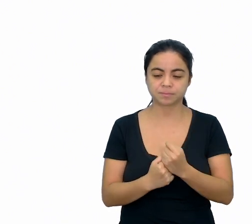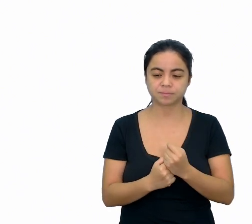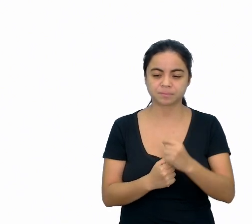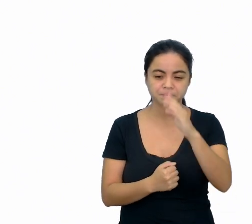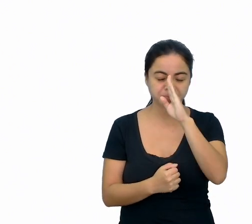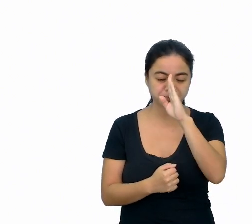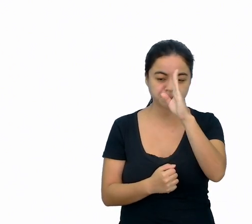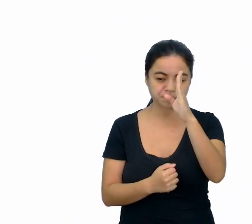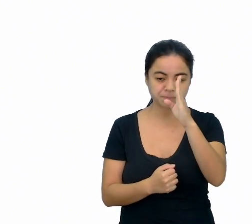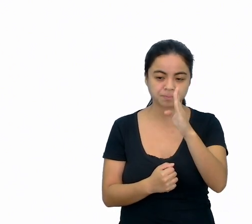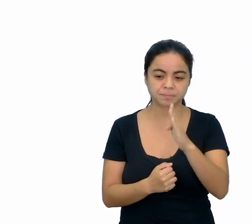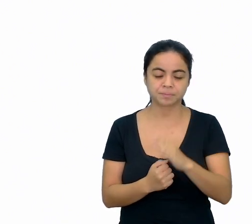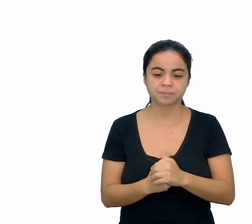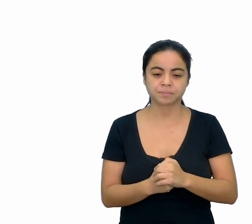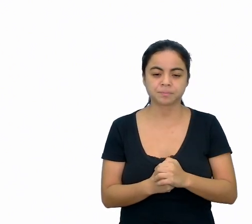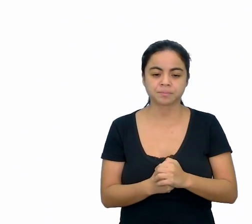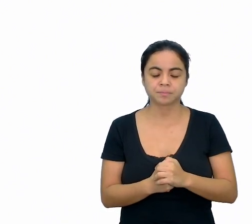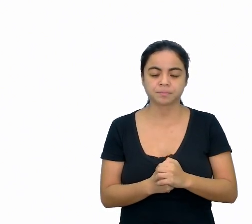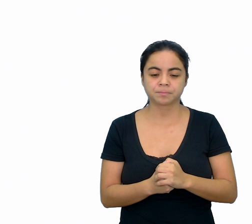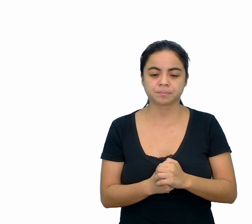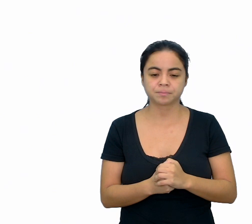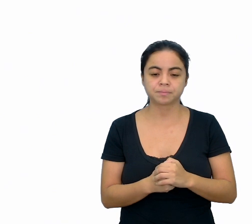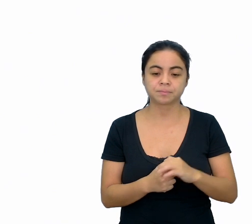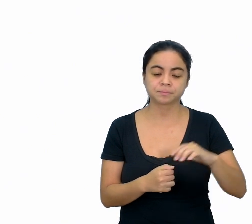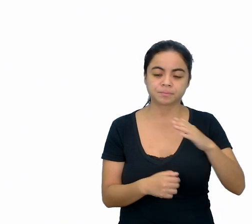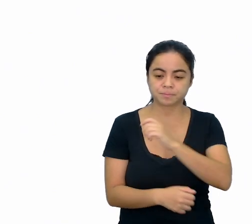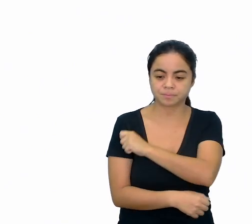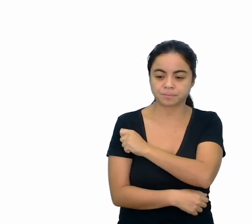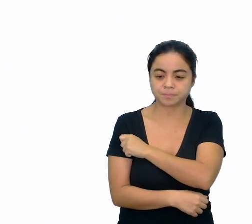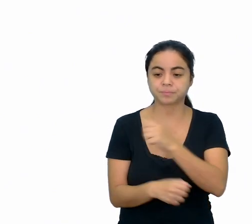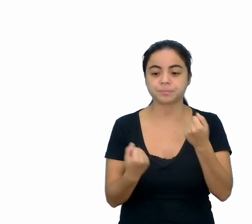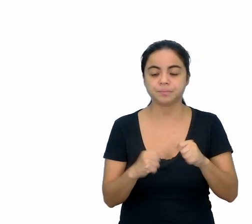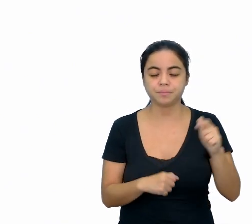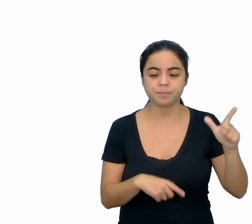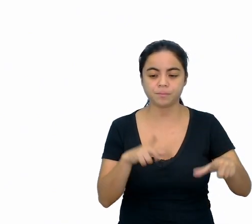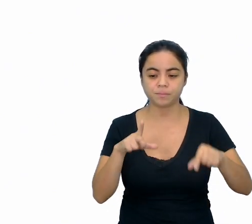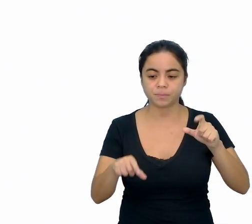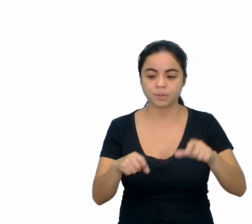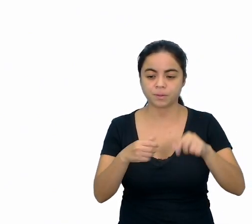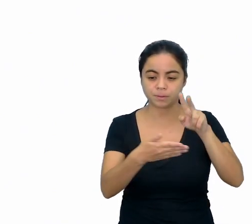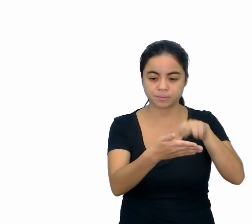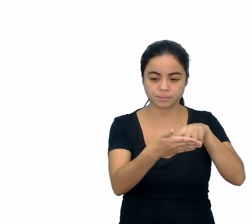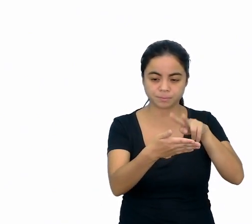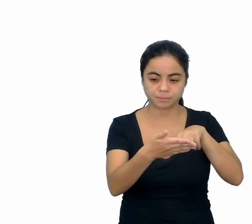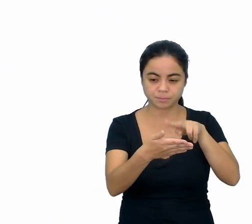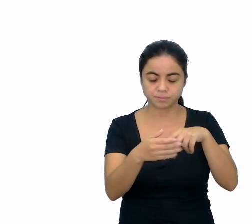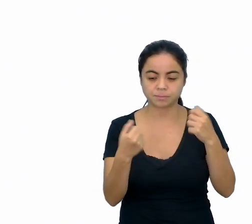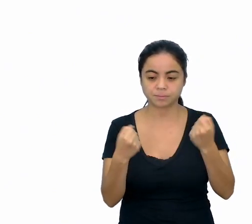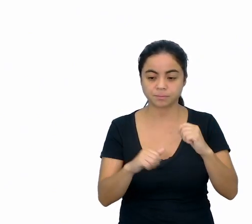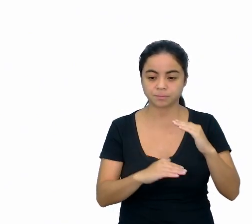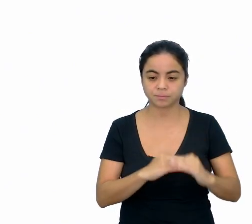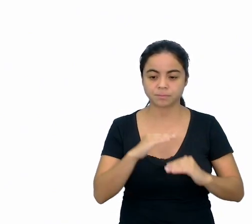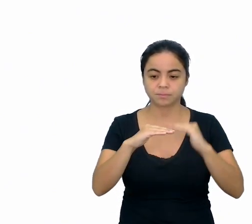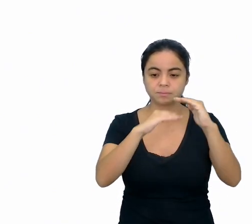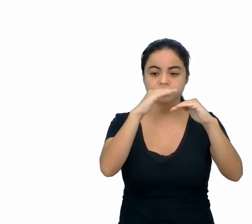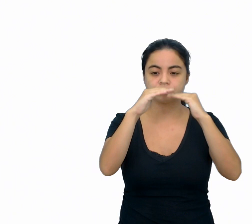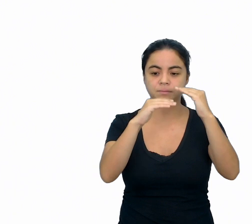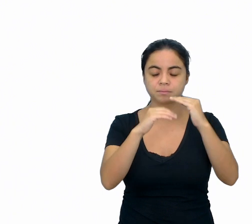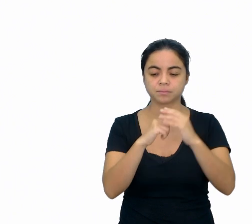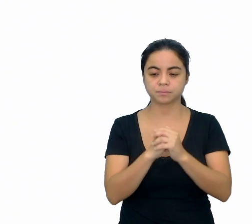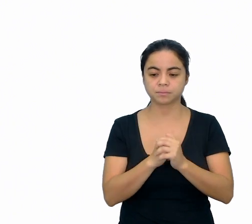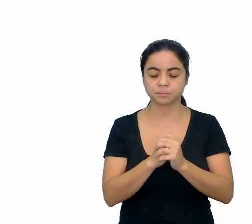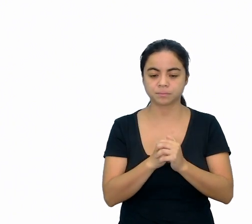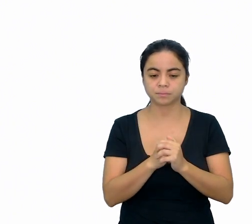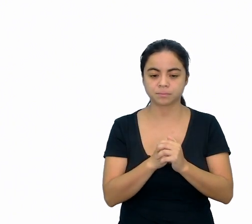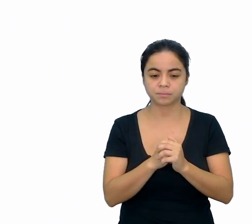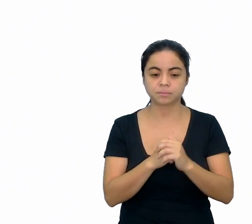às situações nas quais as crianças podem escolher o que vão ler e em que podem desenvolver e que podem também